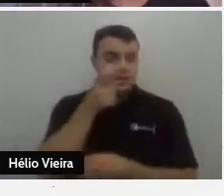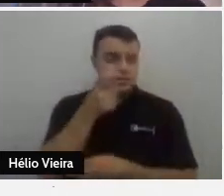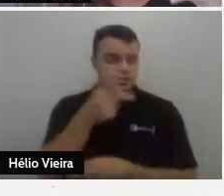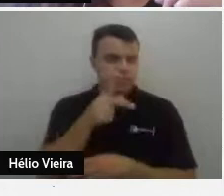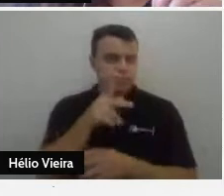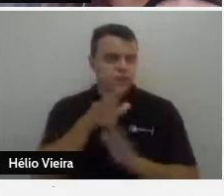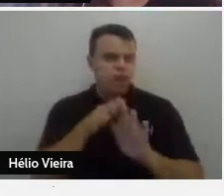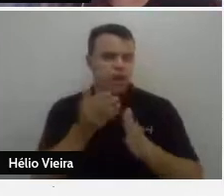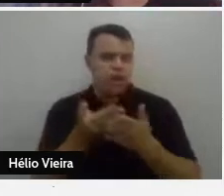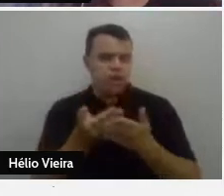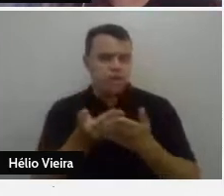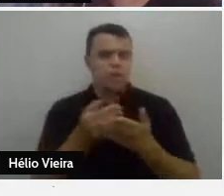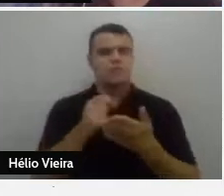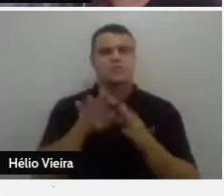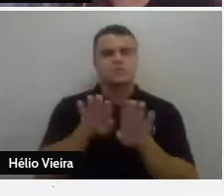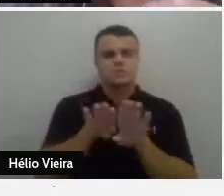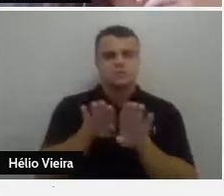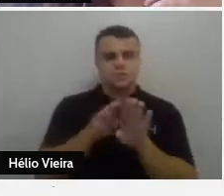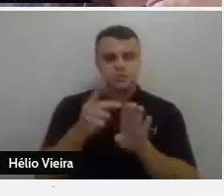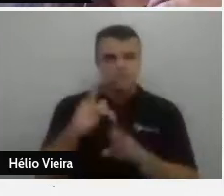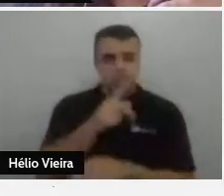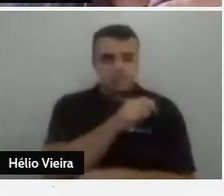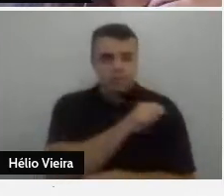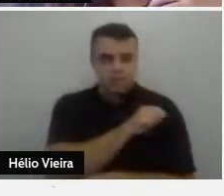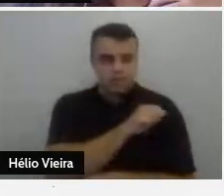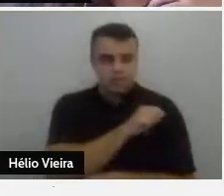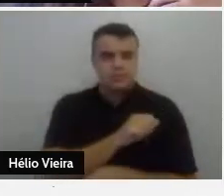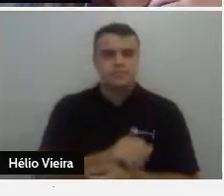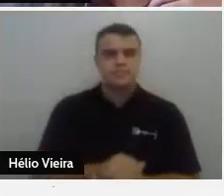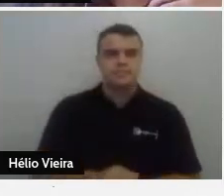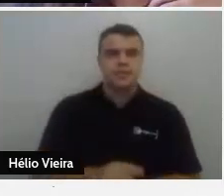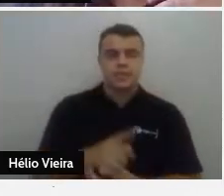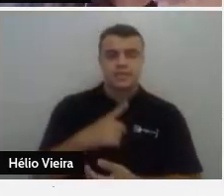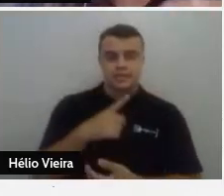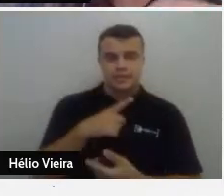aula, para os seus alunos, né? A gente tem